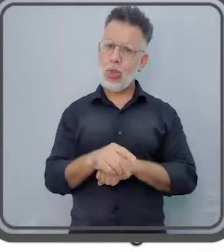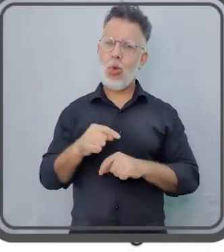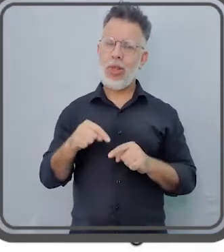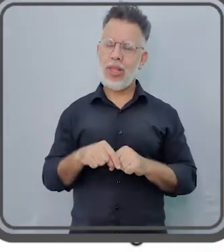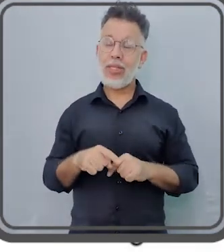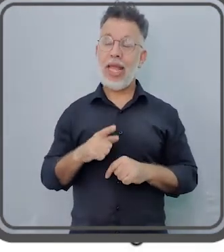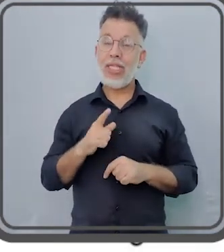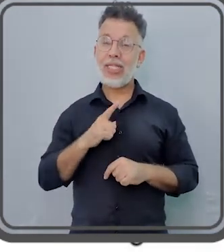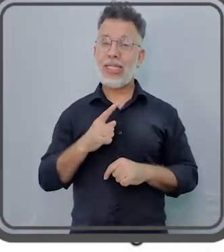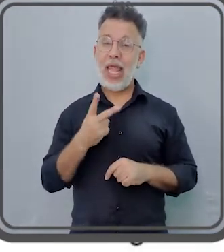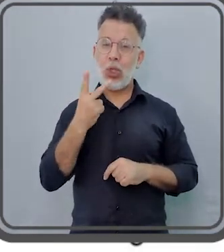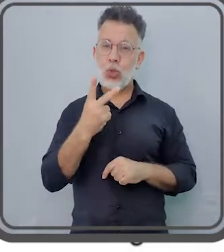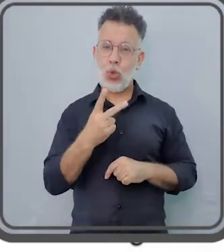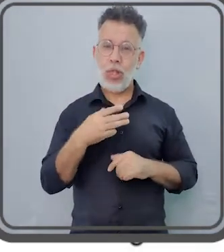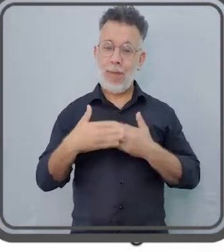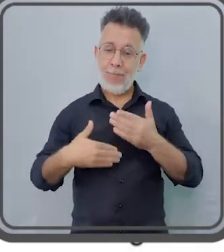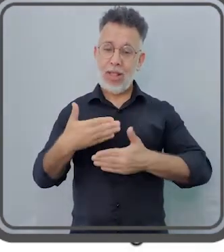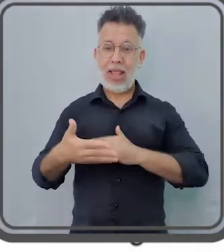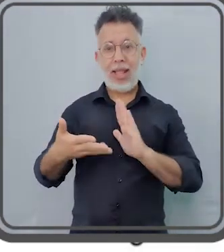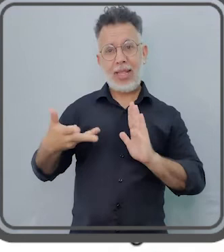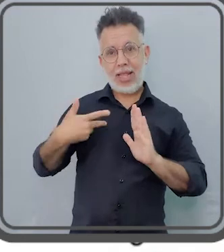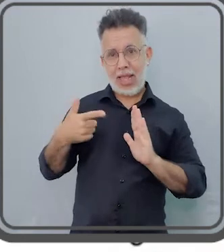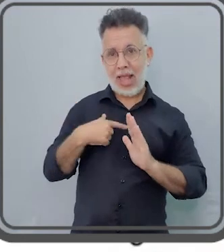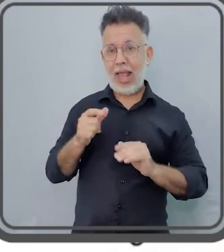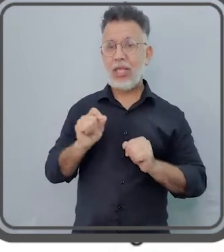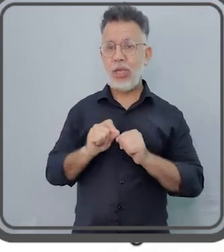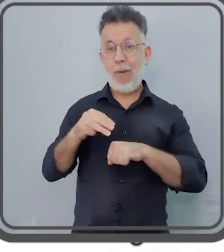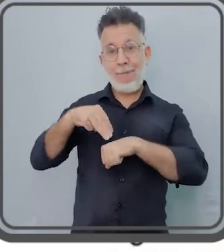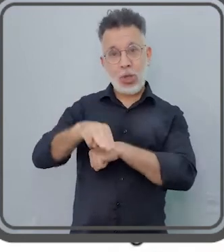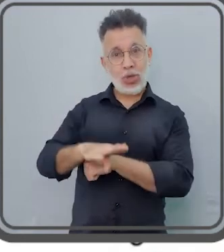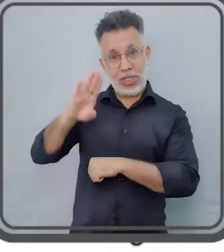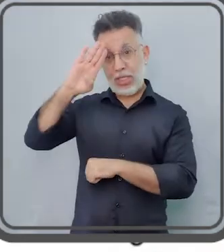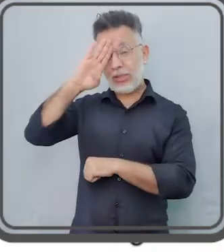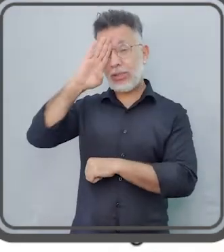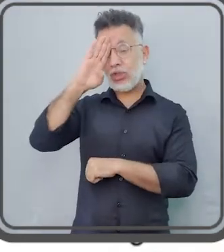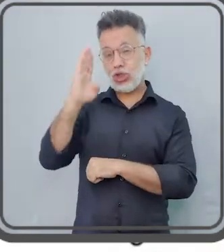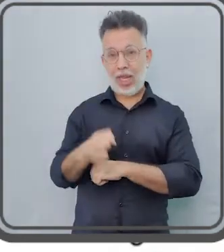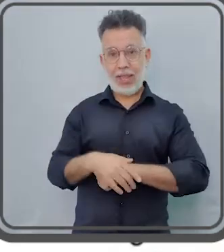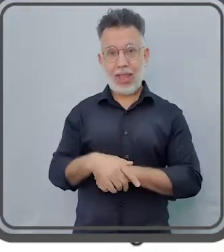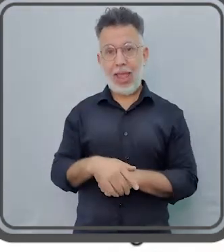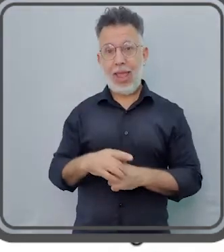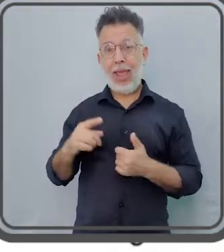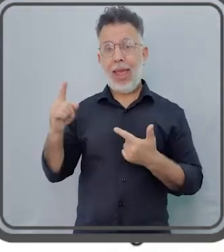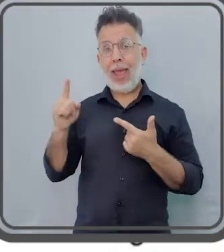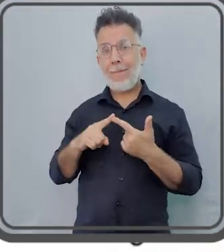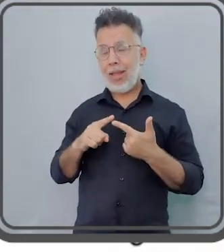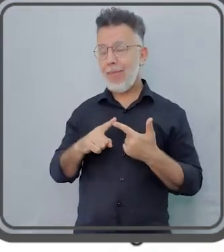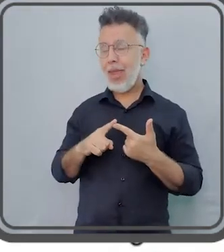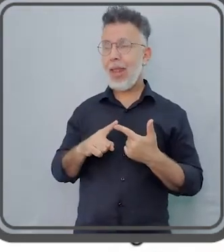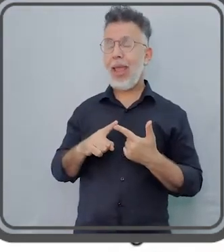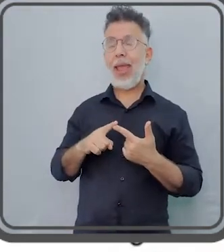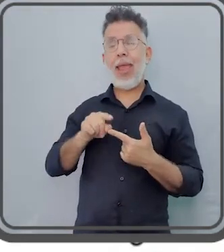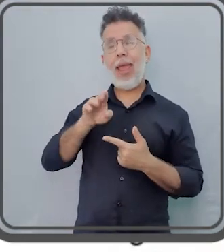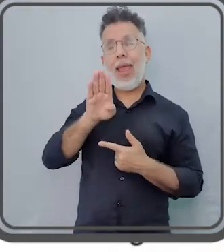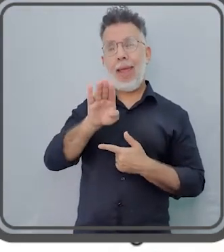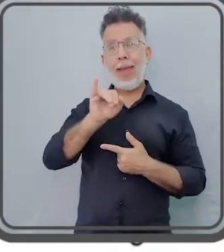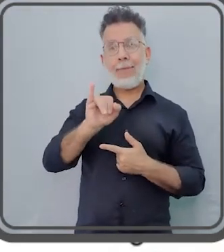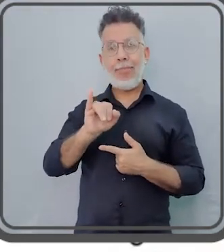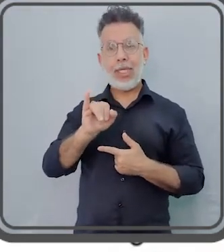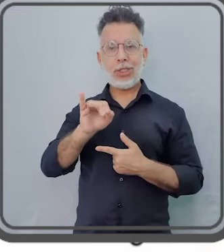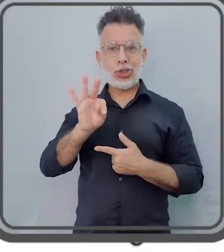de aceleração, onde foram mentorias muito diretas, né? A primeira aceleração, a Bitmami, que é esse hub de inovação que